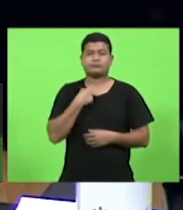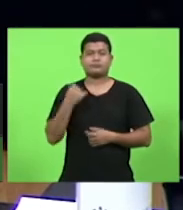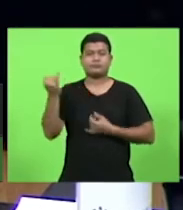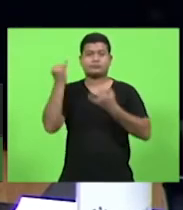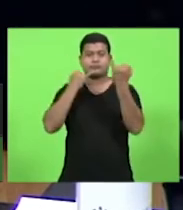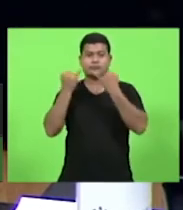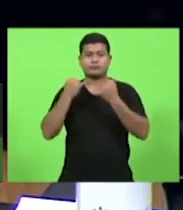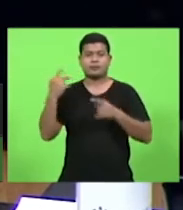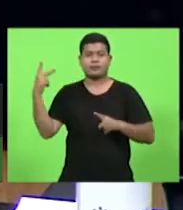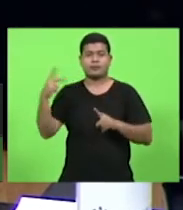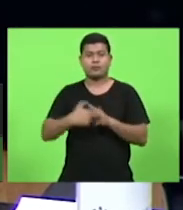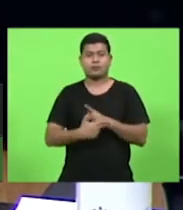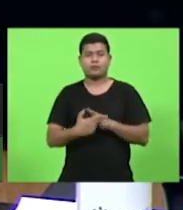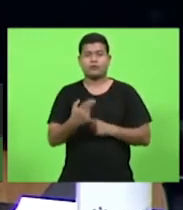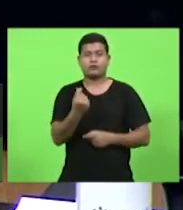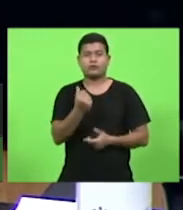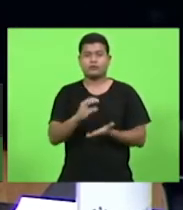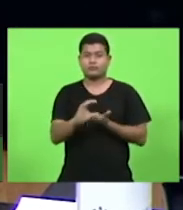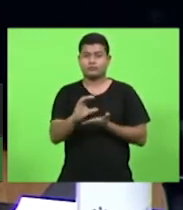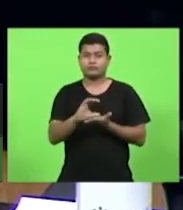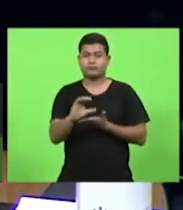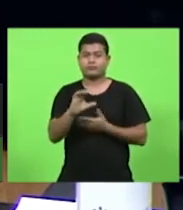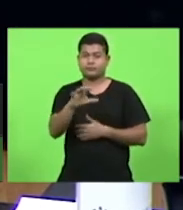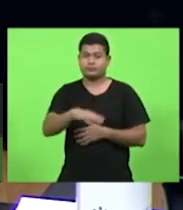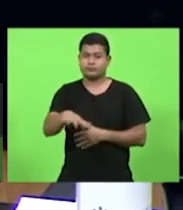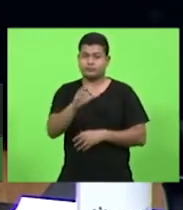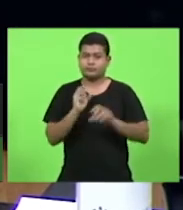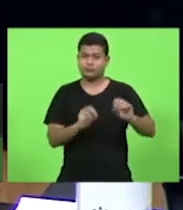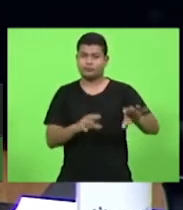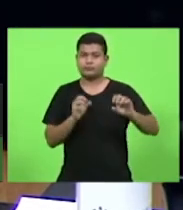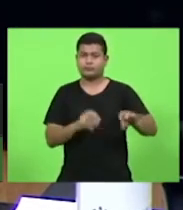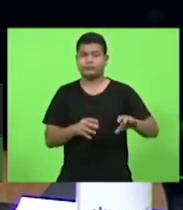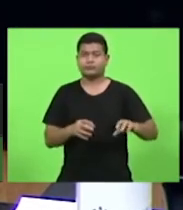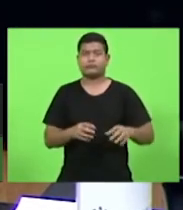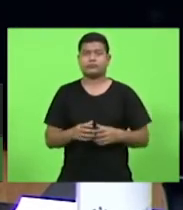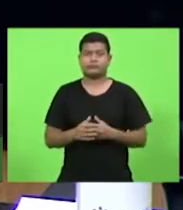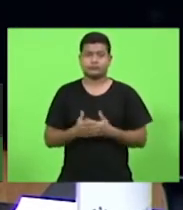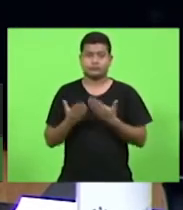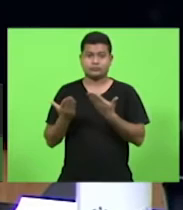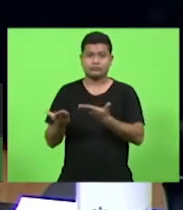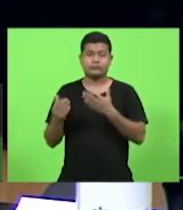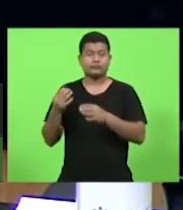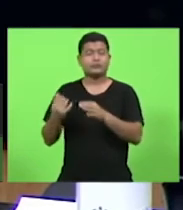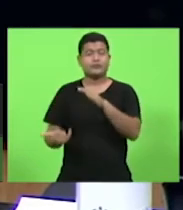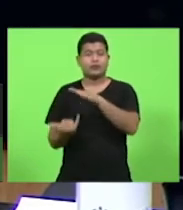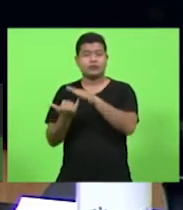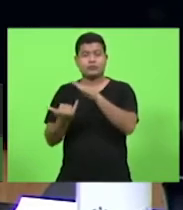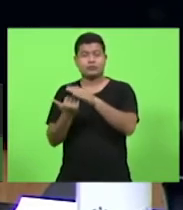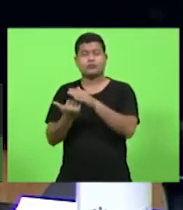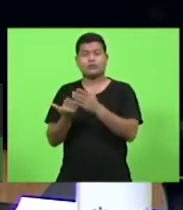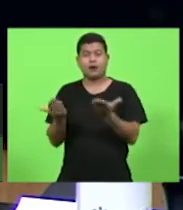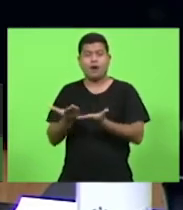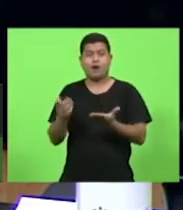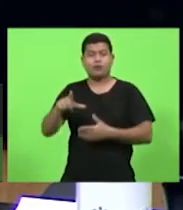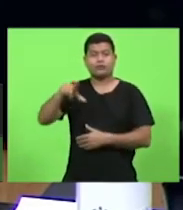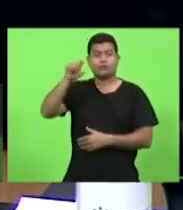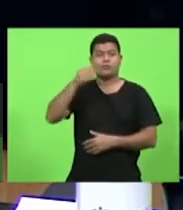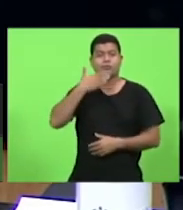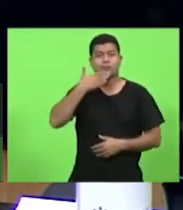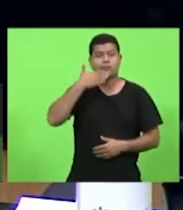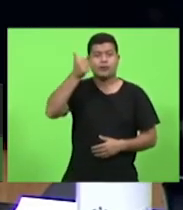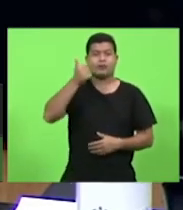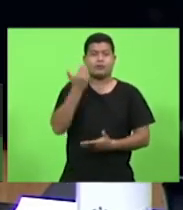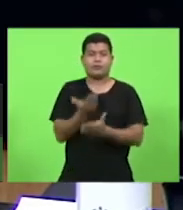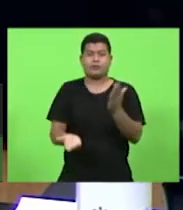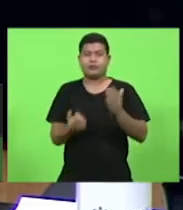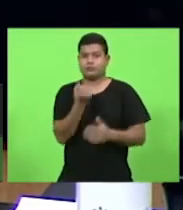do corte de investimentos em educação esse mesmo Instituto que acaba de ser eleito melhor vai